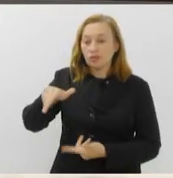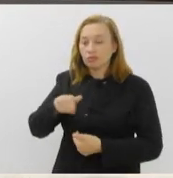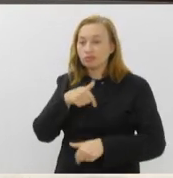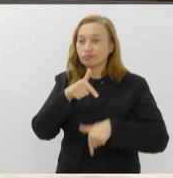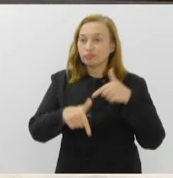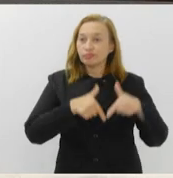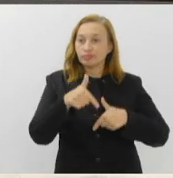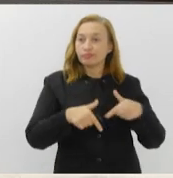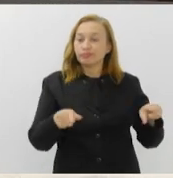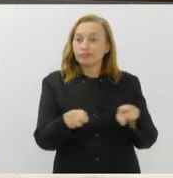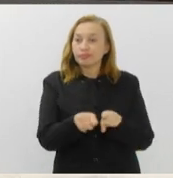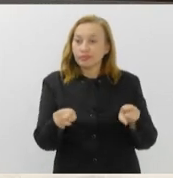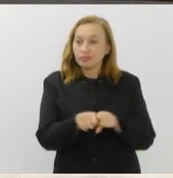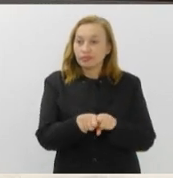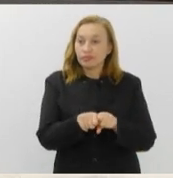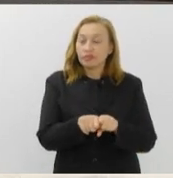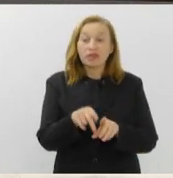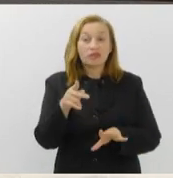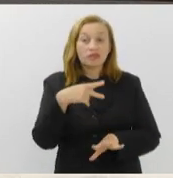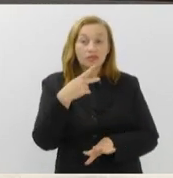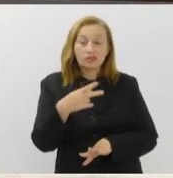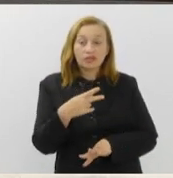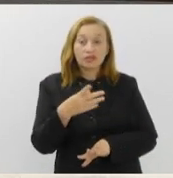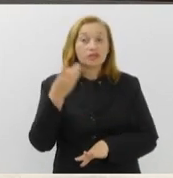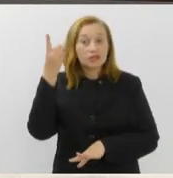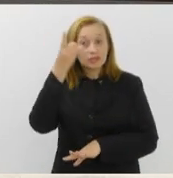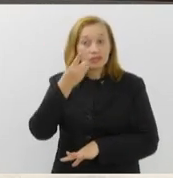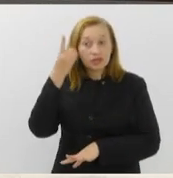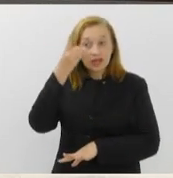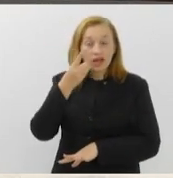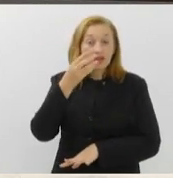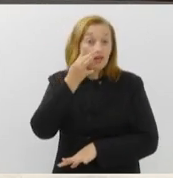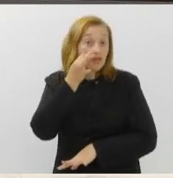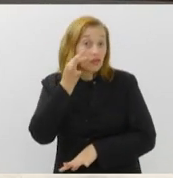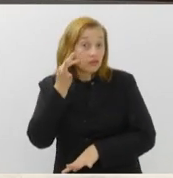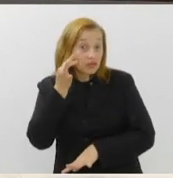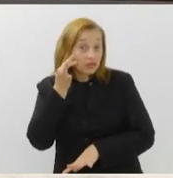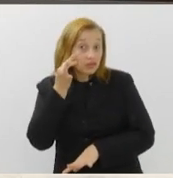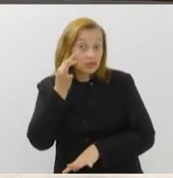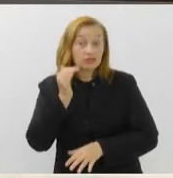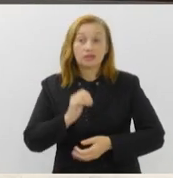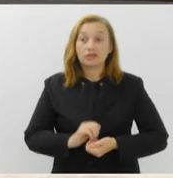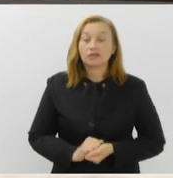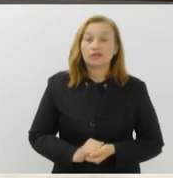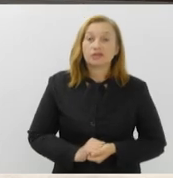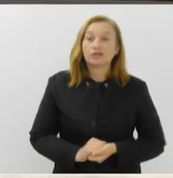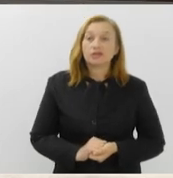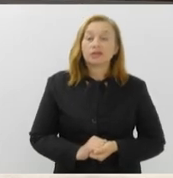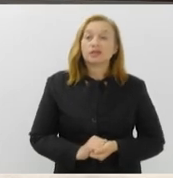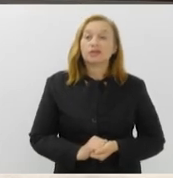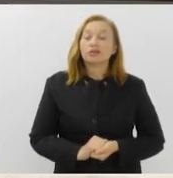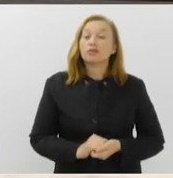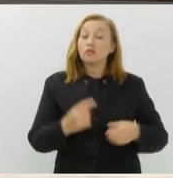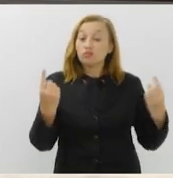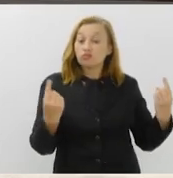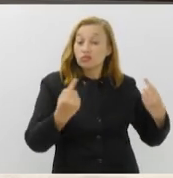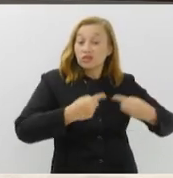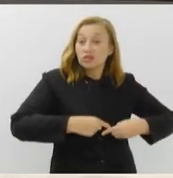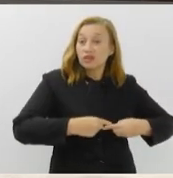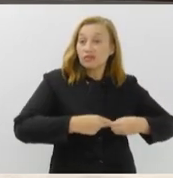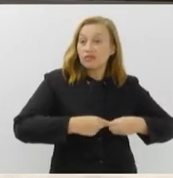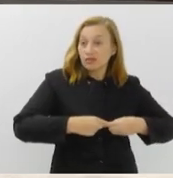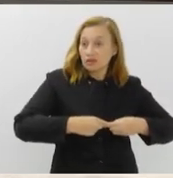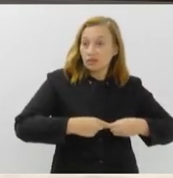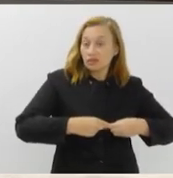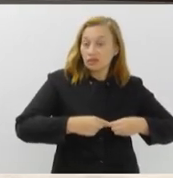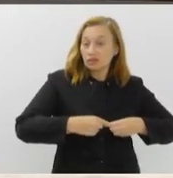já citados aqui pelo deputado Flávio Serafini, também têm um resultado, um desafio permanente